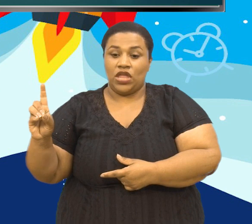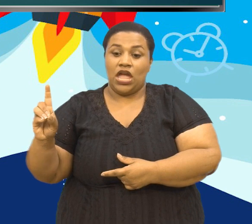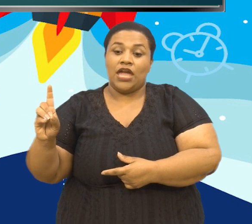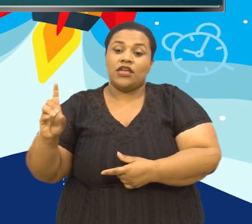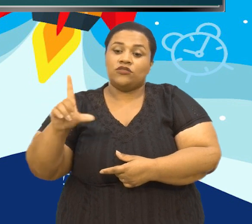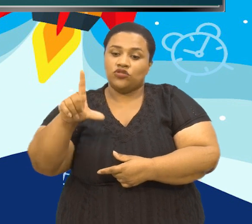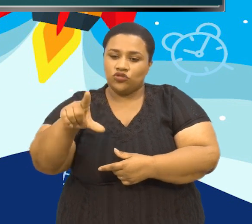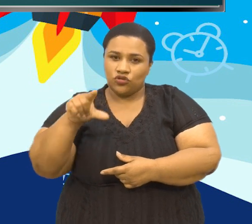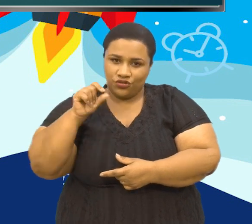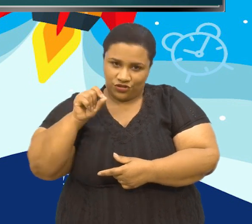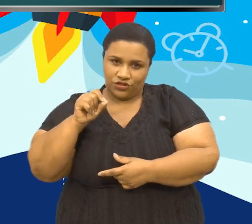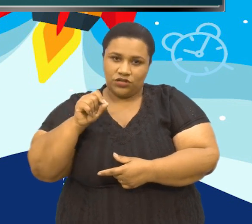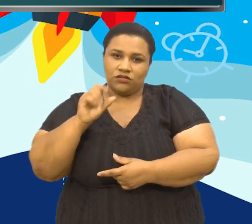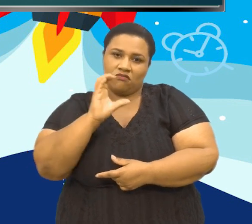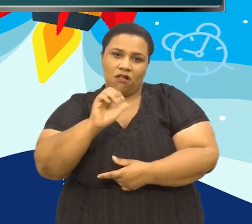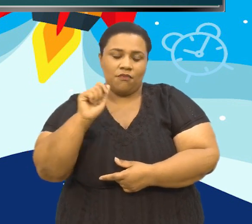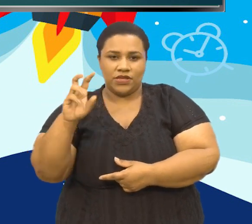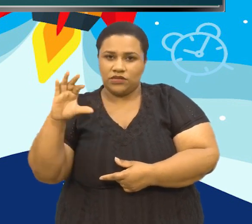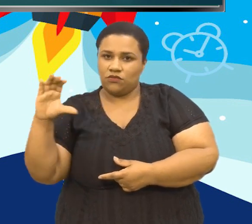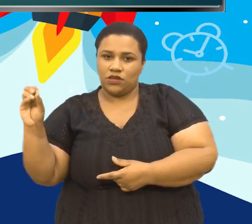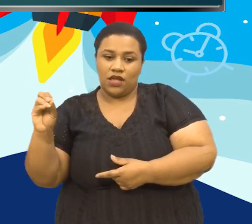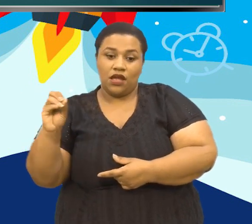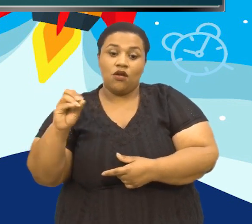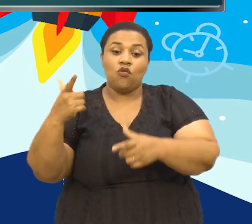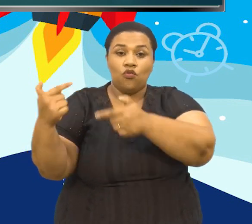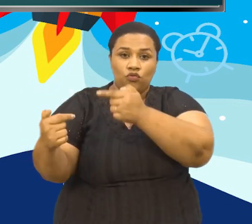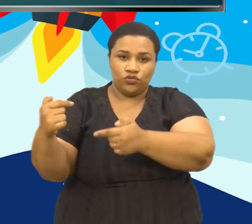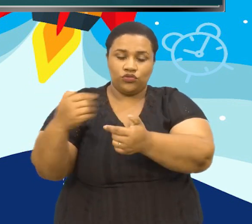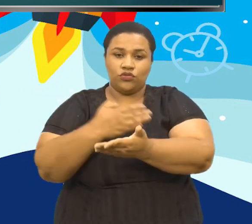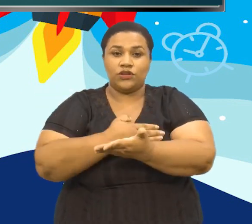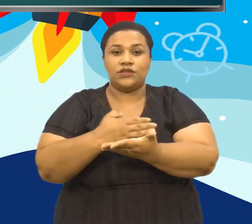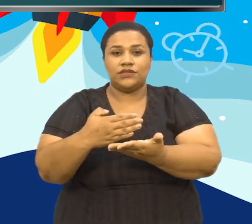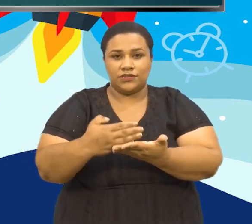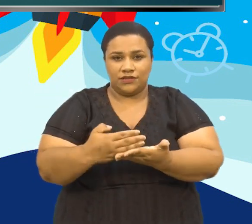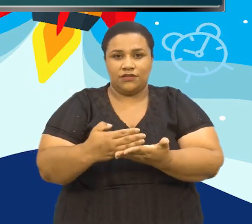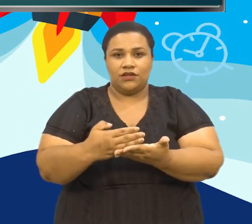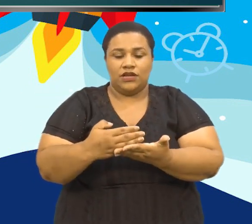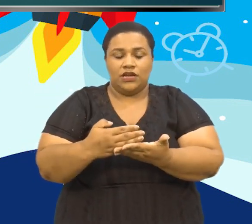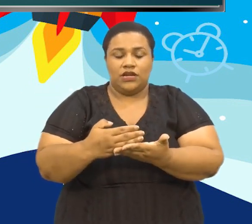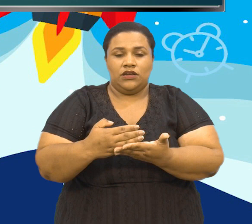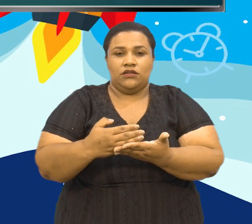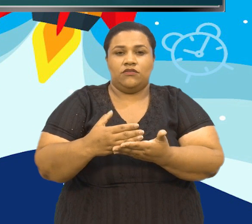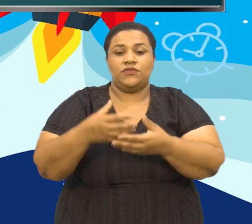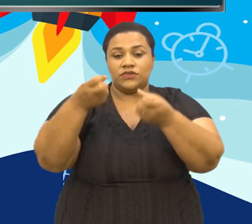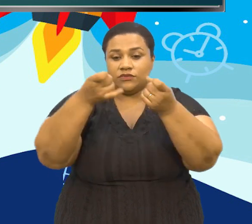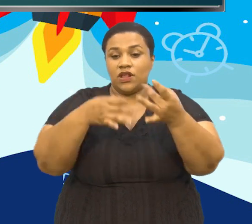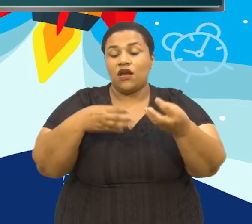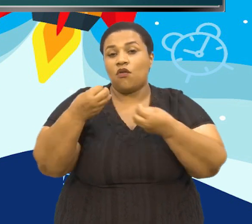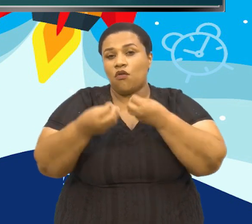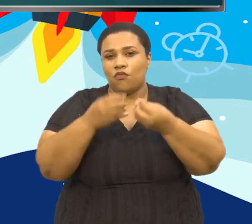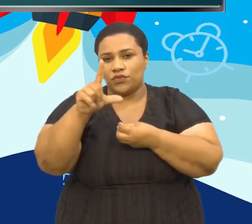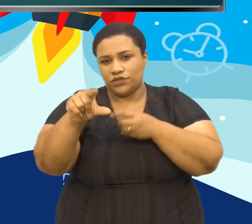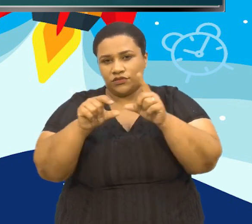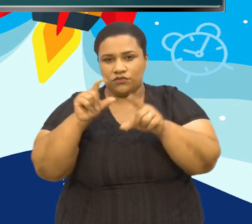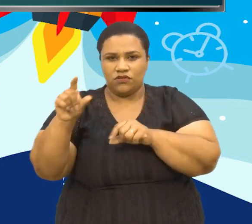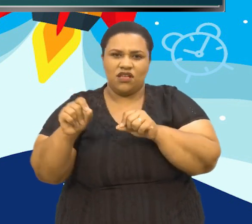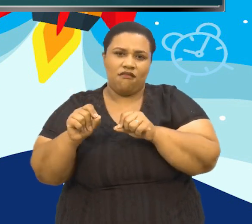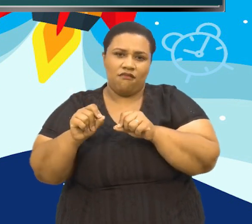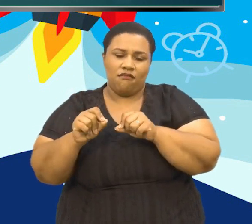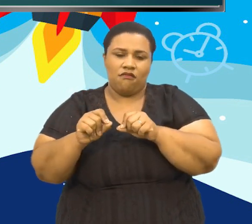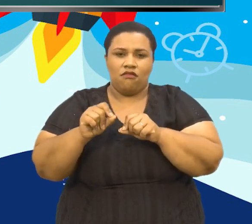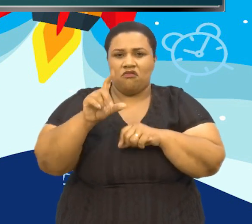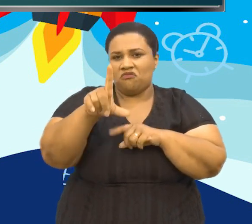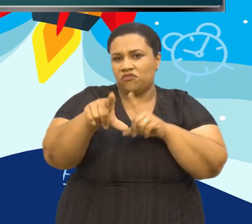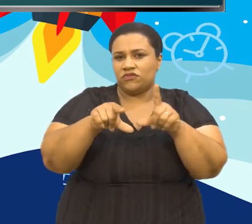nesse caso, em específico desse jogo, nós podemos falar como será escolhida a letra do alfabeto. A gente pode escolher com